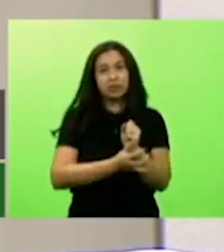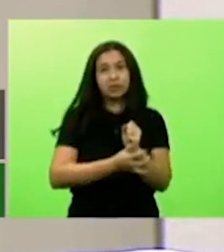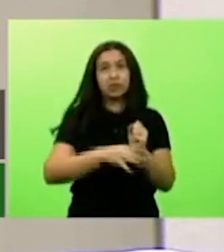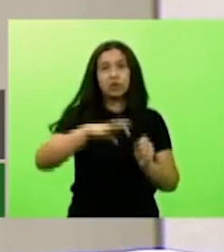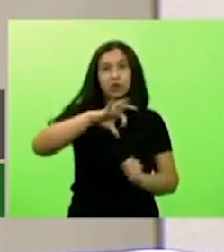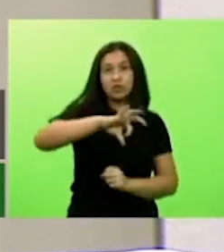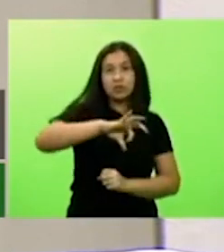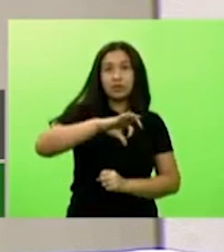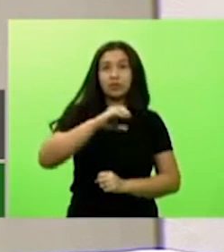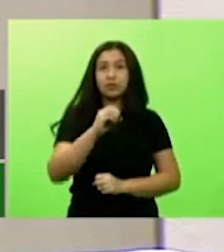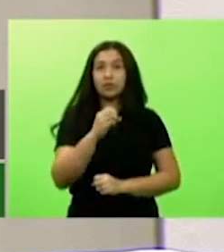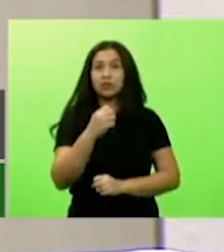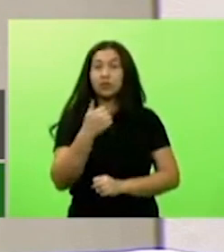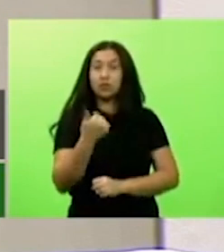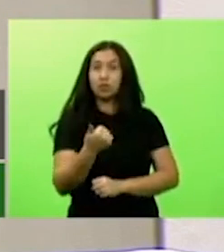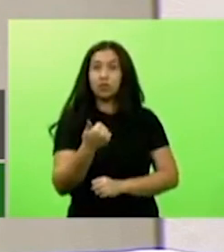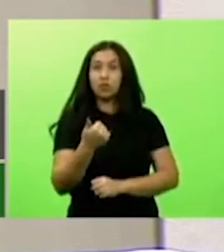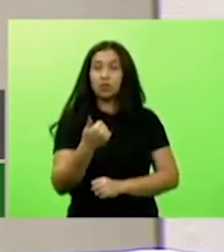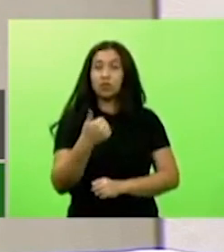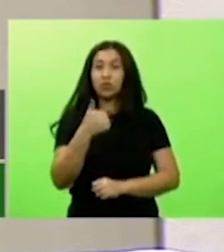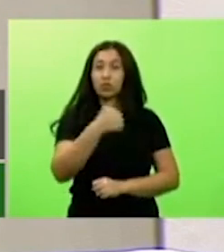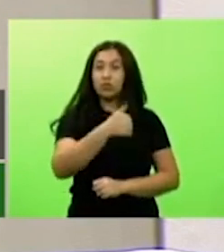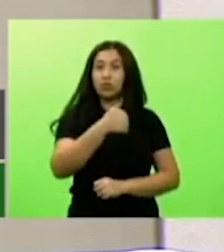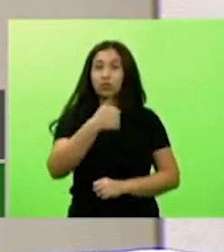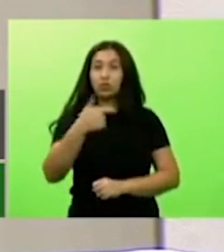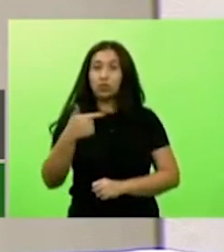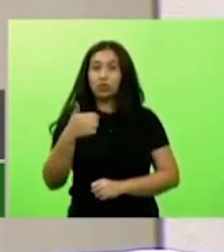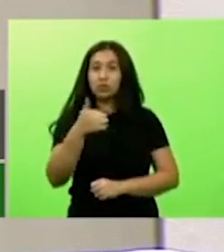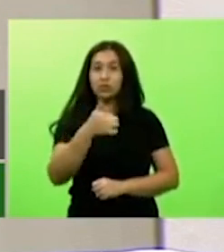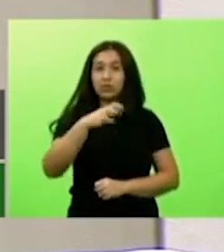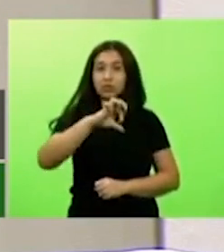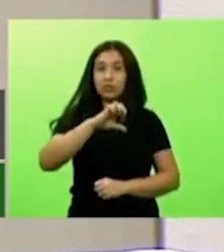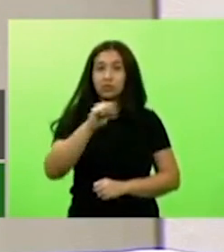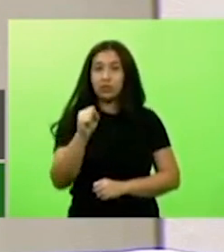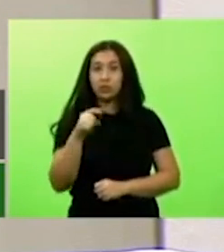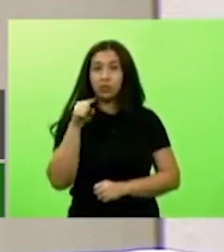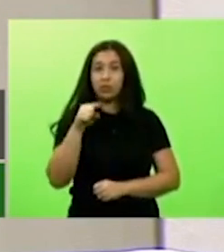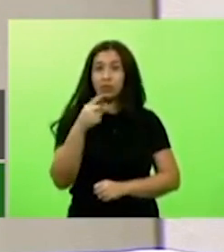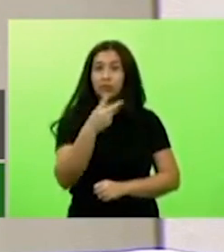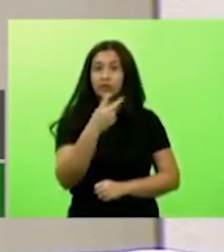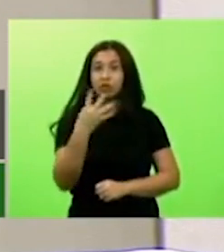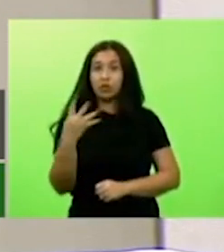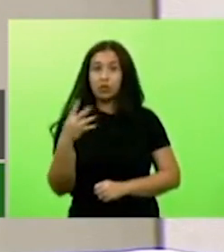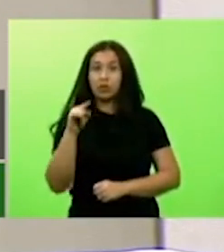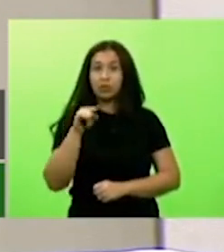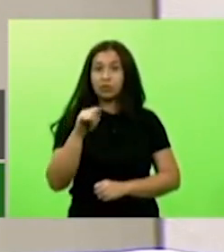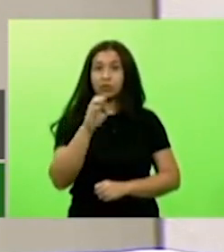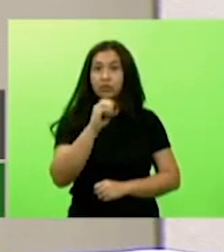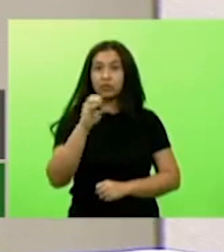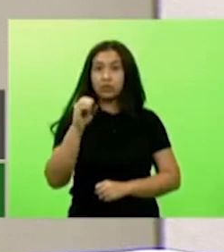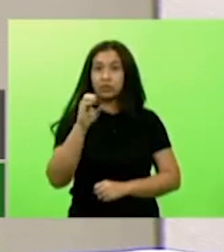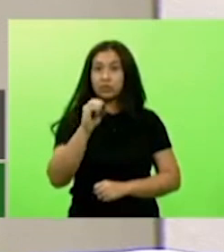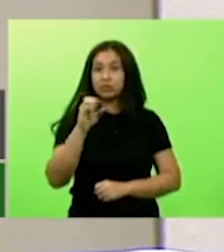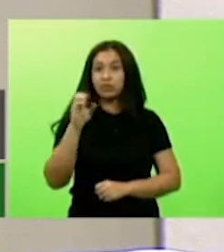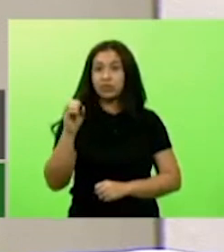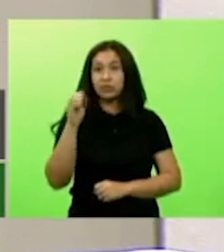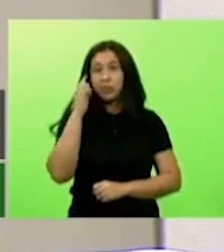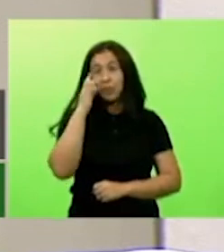6397 12. 1998 1.8.24 0000